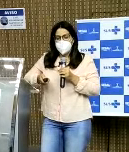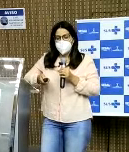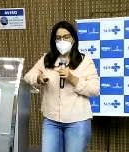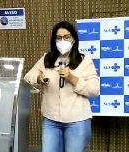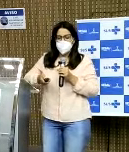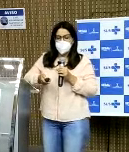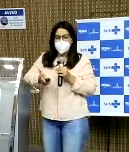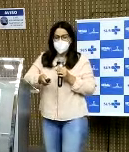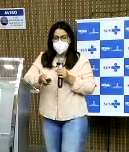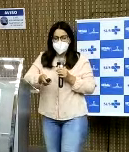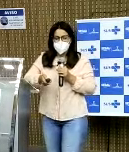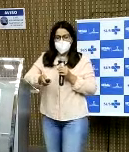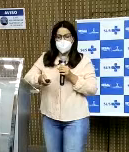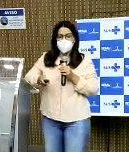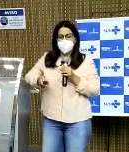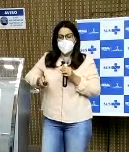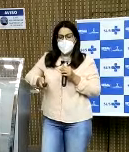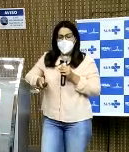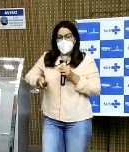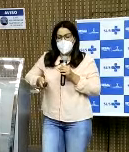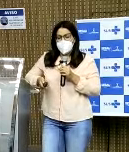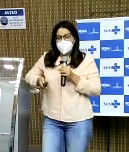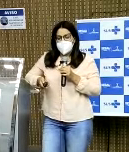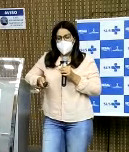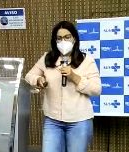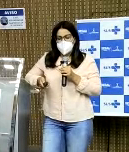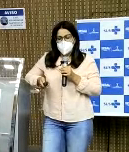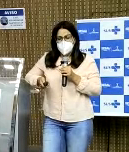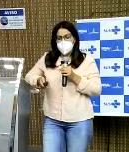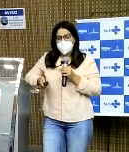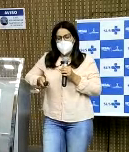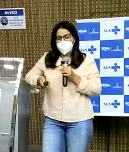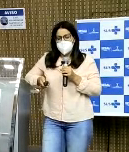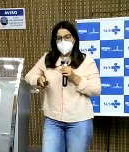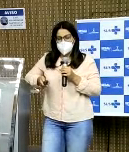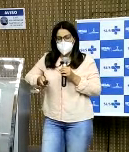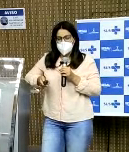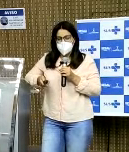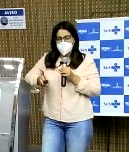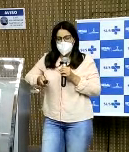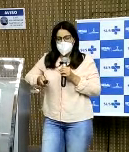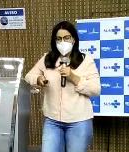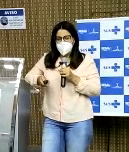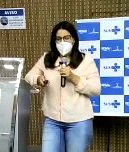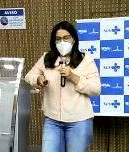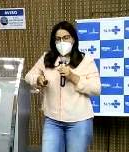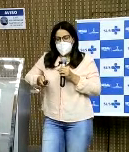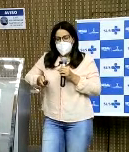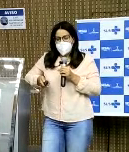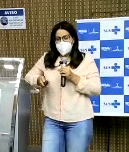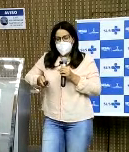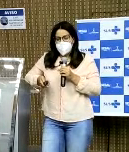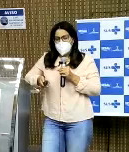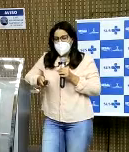16%. Proporção de cultura de escarro realizada entre os casos de retratamento, 30% em 2020 e